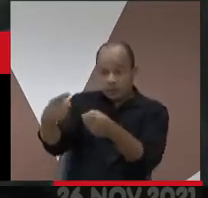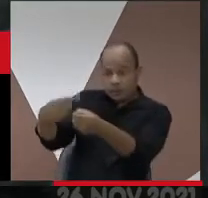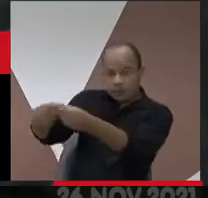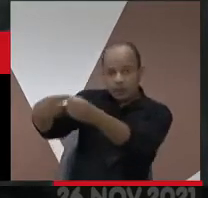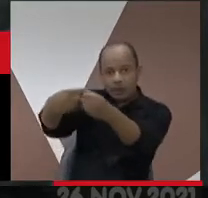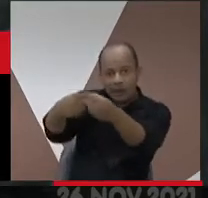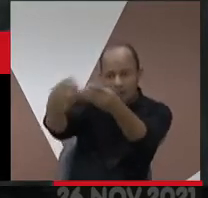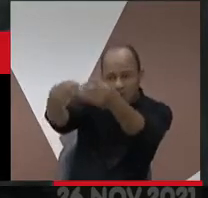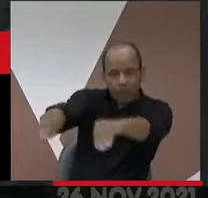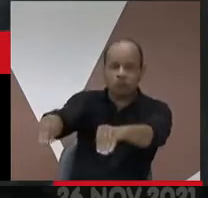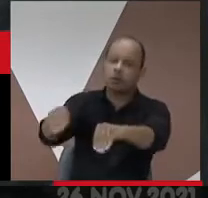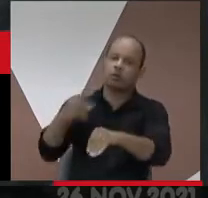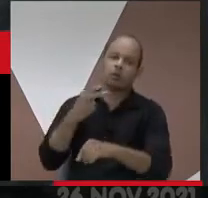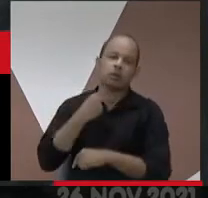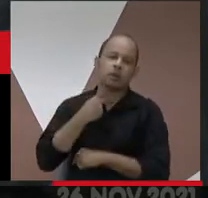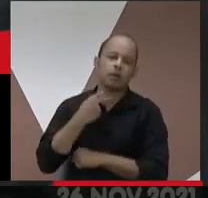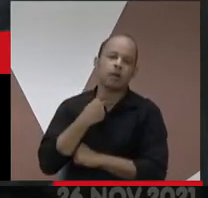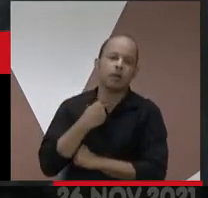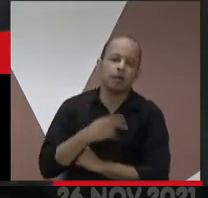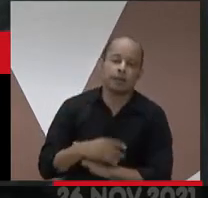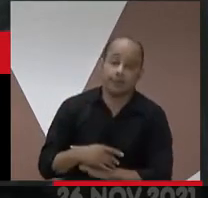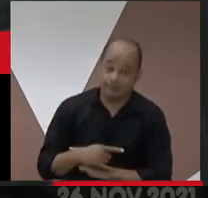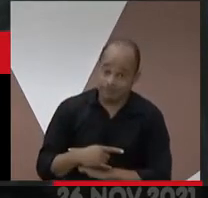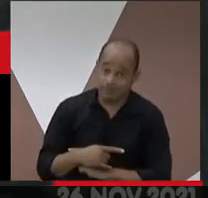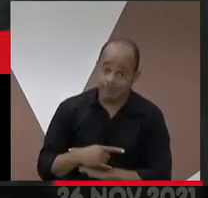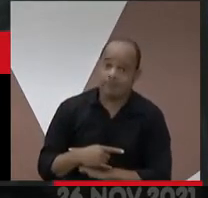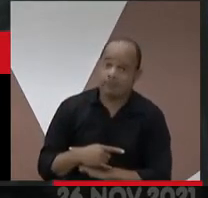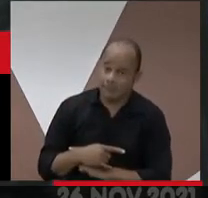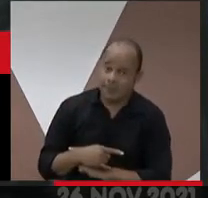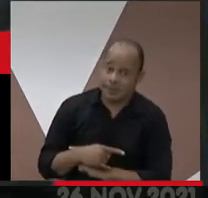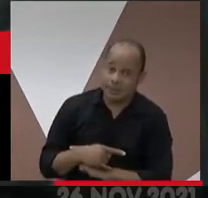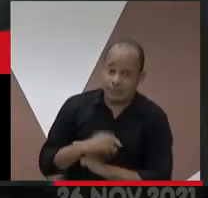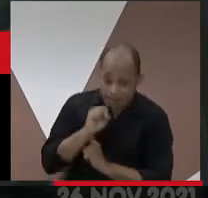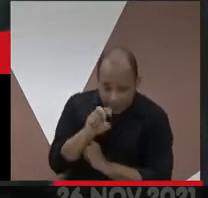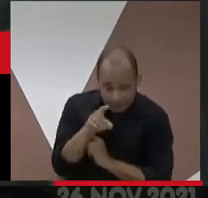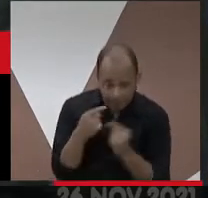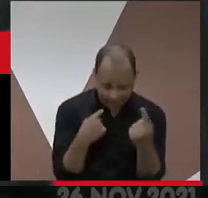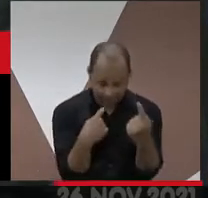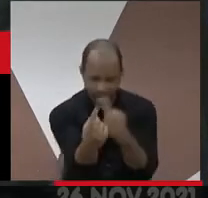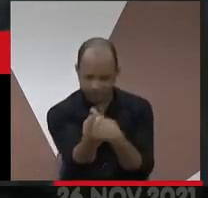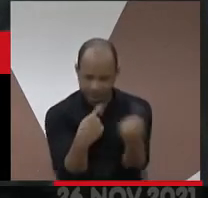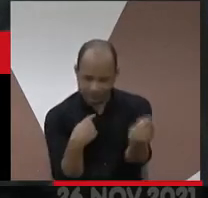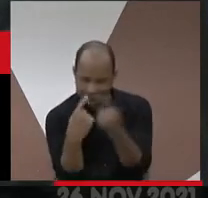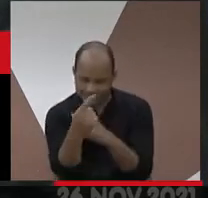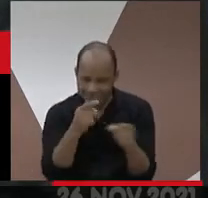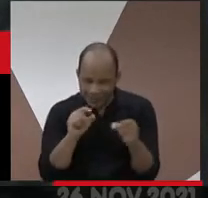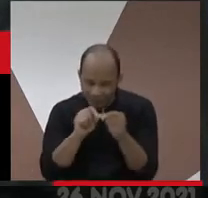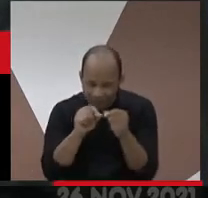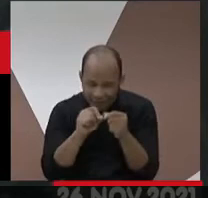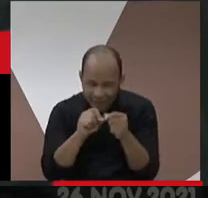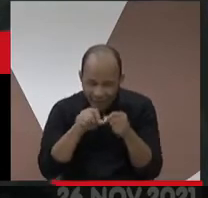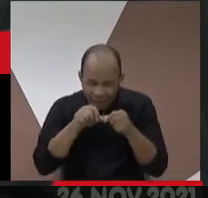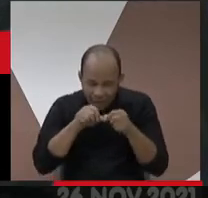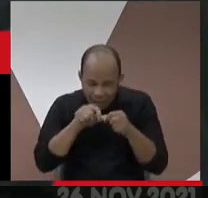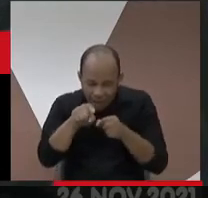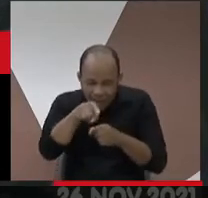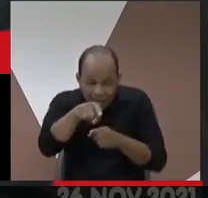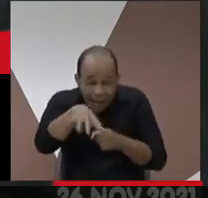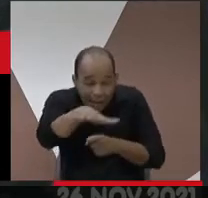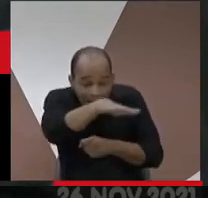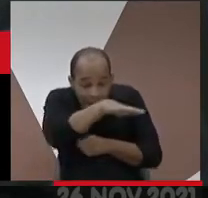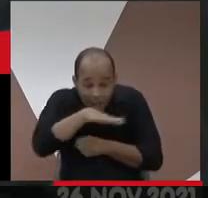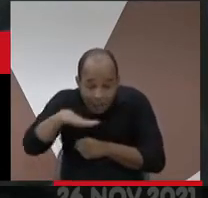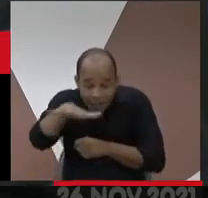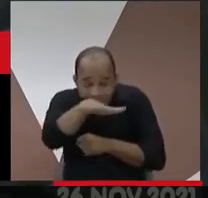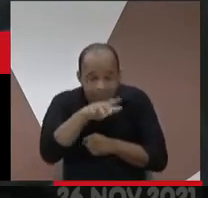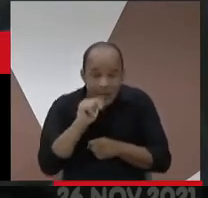poderemos inviabilizar o município de Contagem com essa, com esse corte na bacia de Vargem das Flores. Então, é